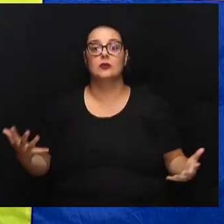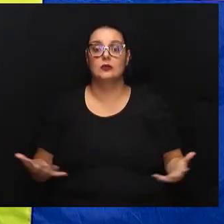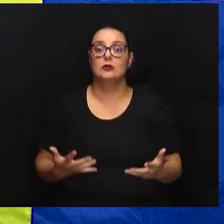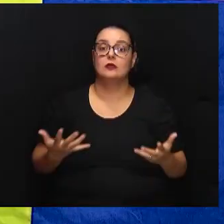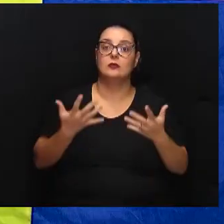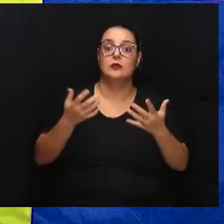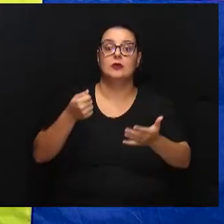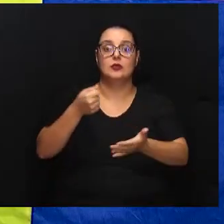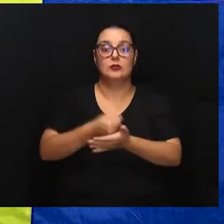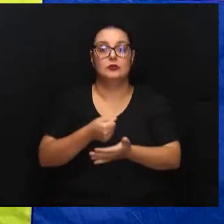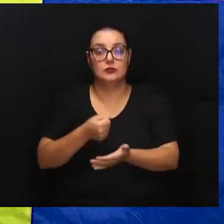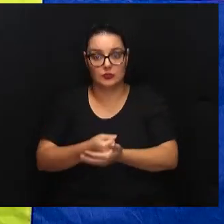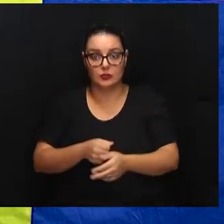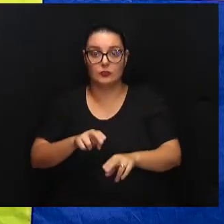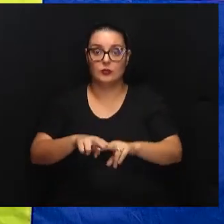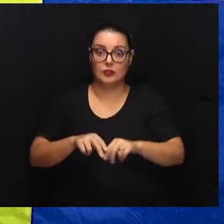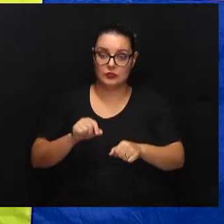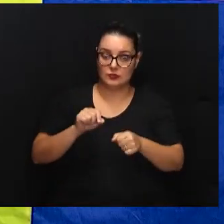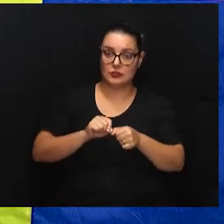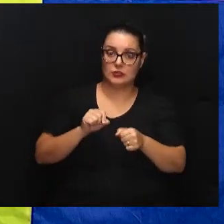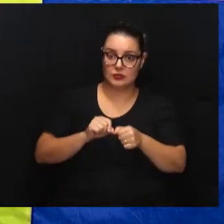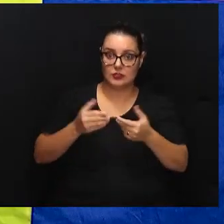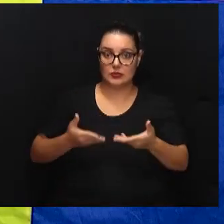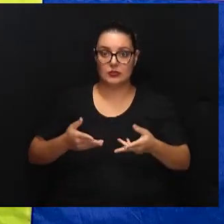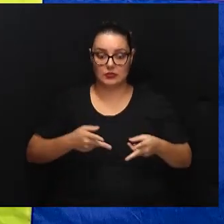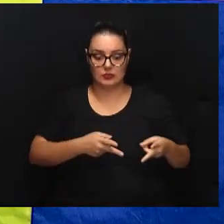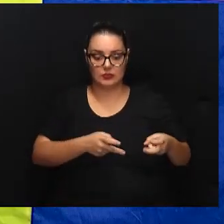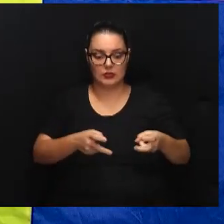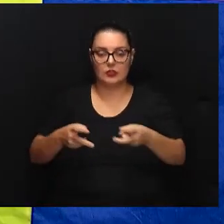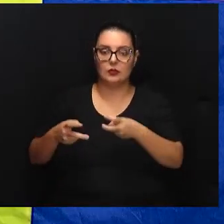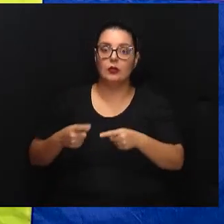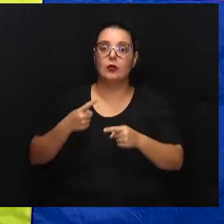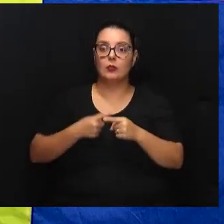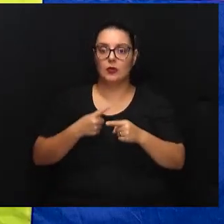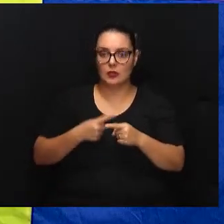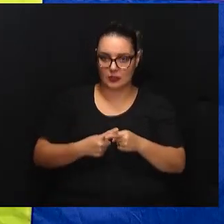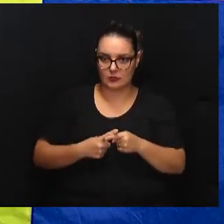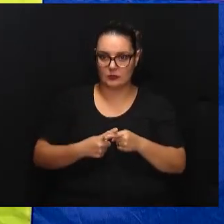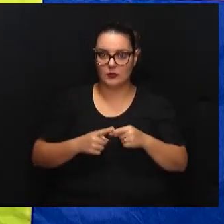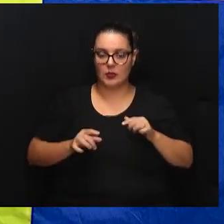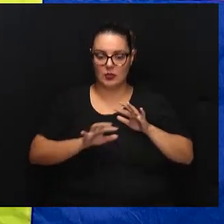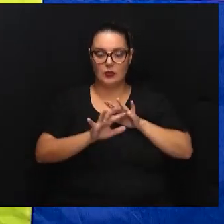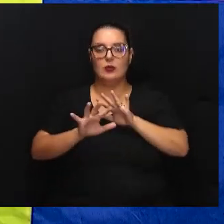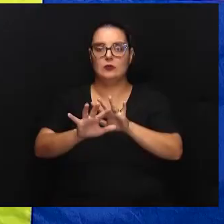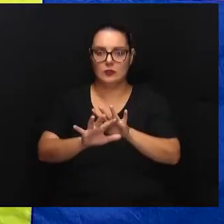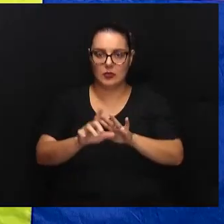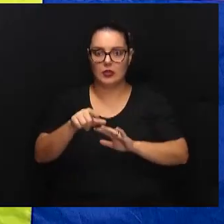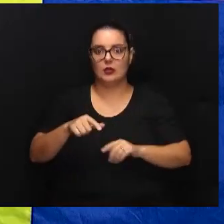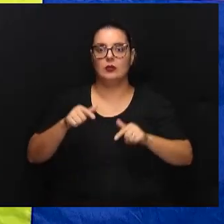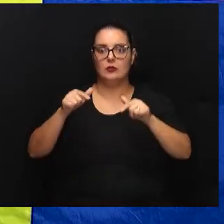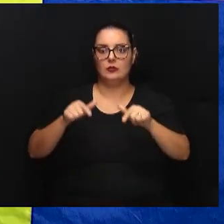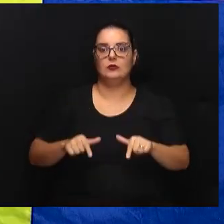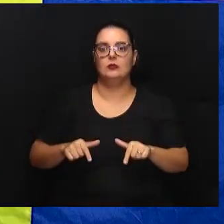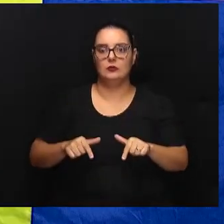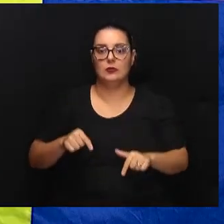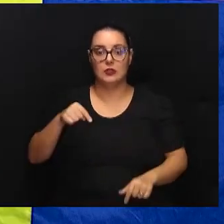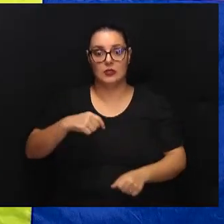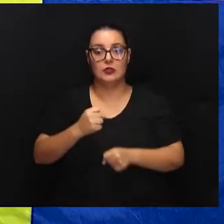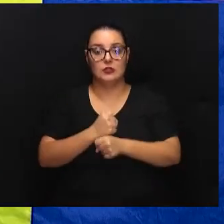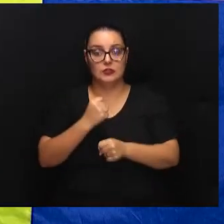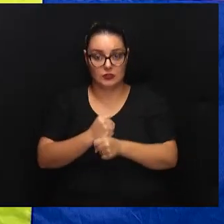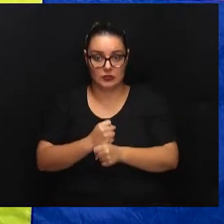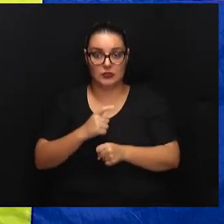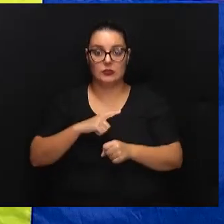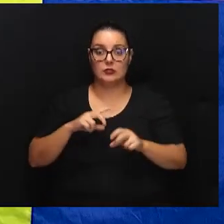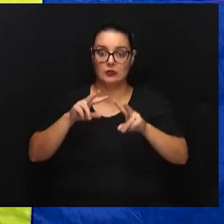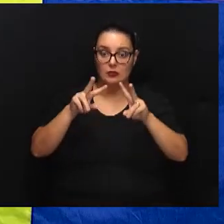esse reconhecimento. Porque a parada é o espaço, e esse ano tem uma temática que, sem dúvida